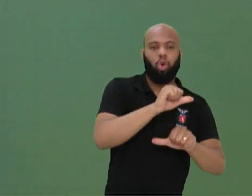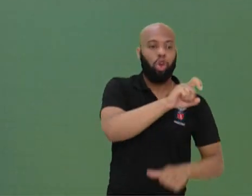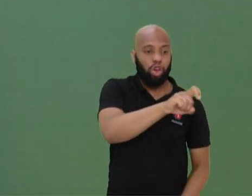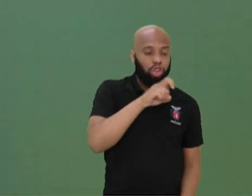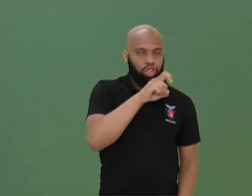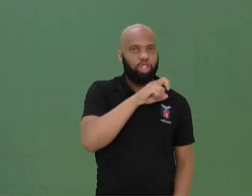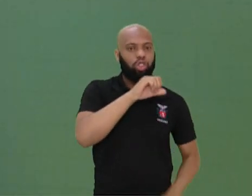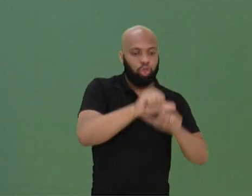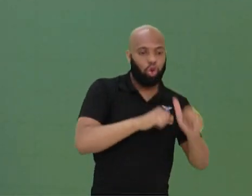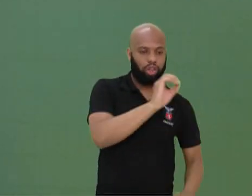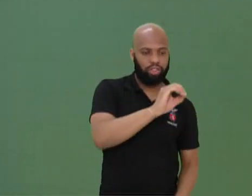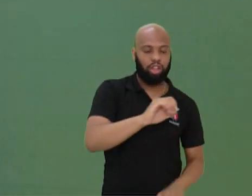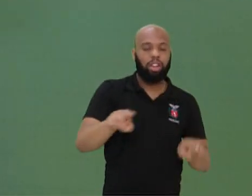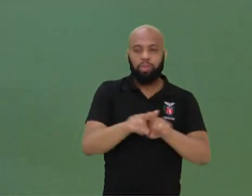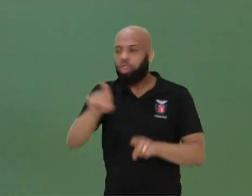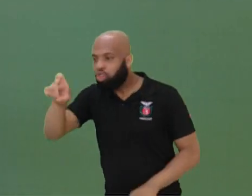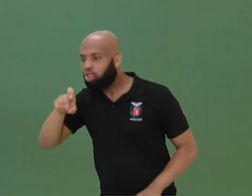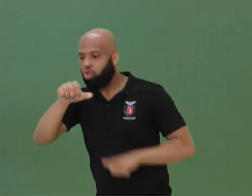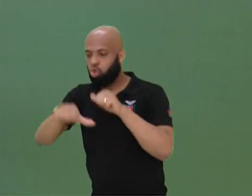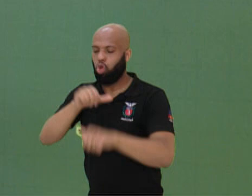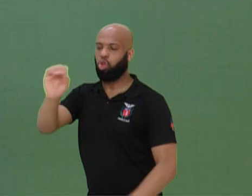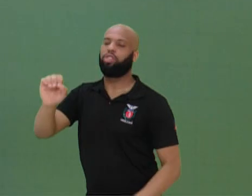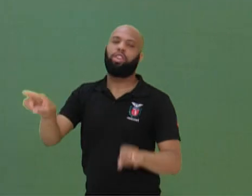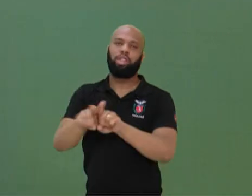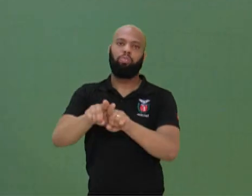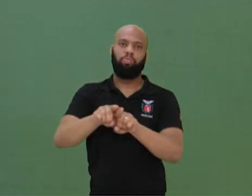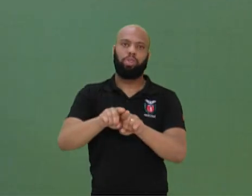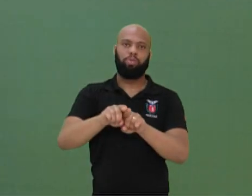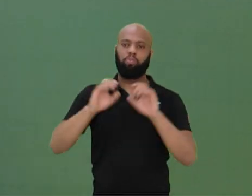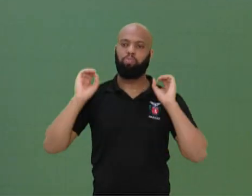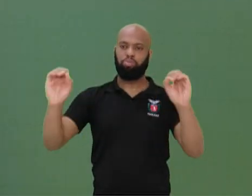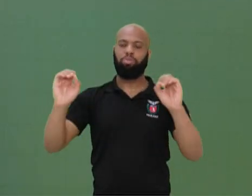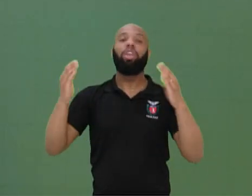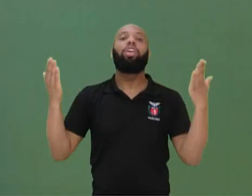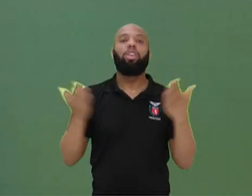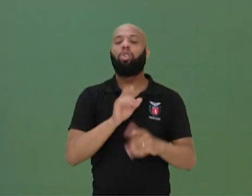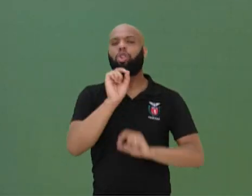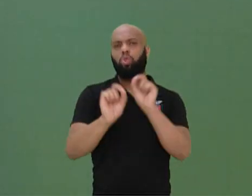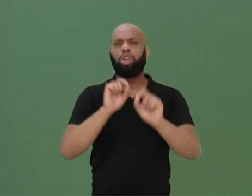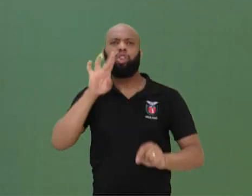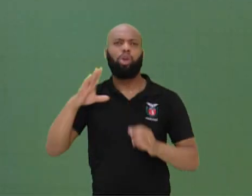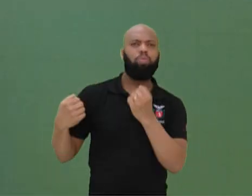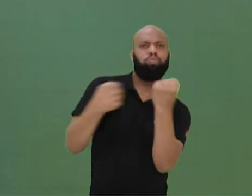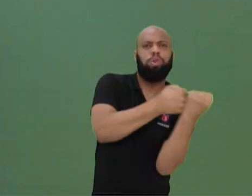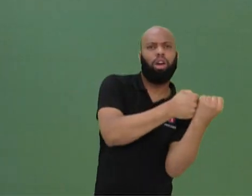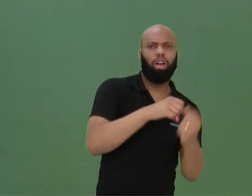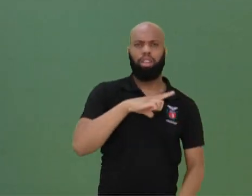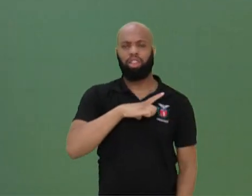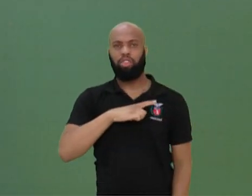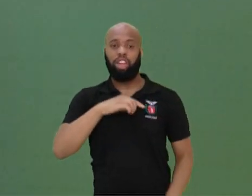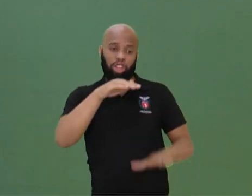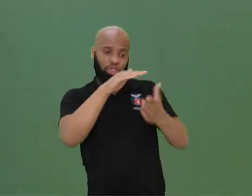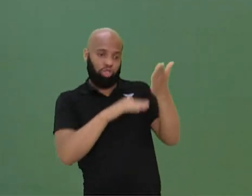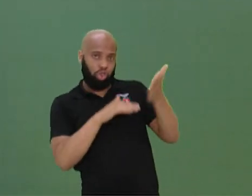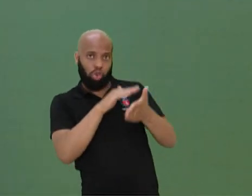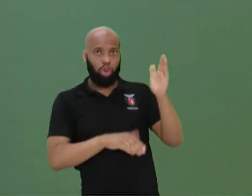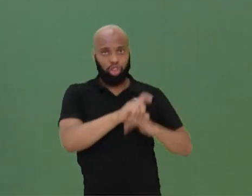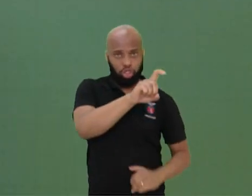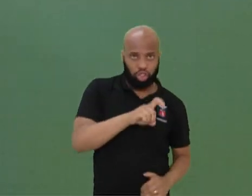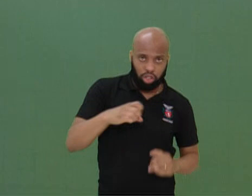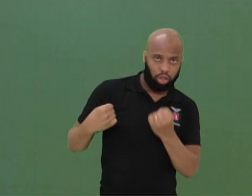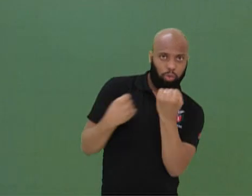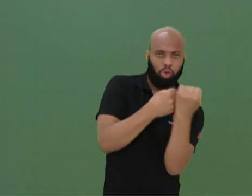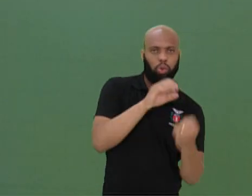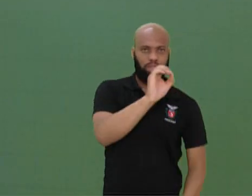aqui por zero, eu troquei esse x aqui por zero, ok? Por enquanto o que eu fiz foi só uma substituição. Tirei o x e coloquei o